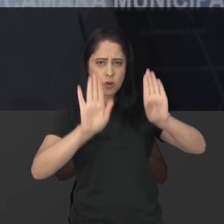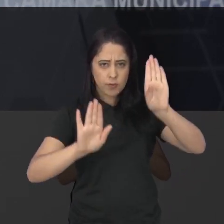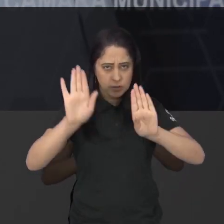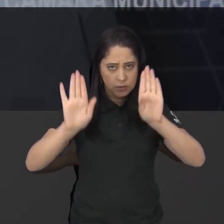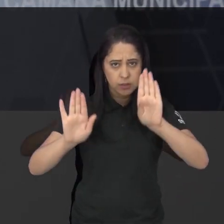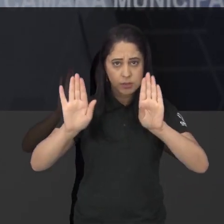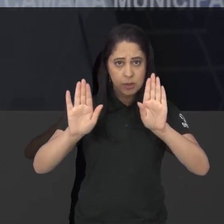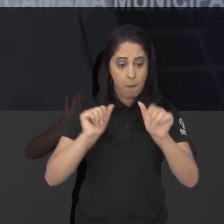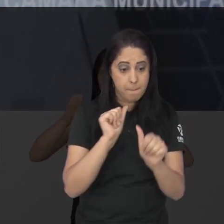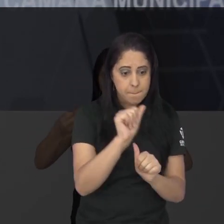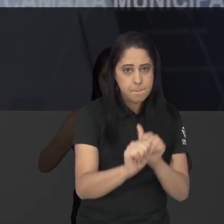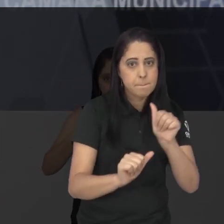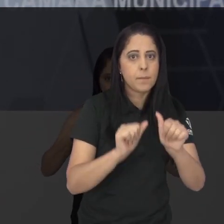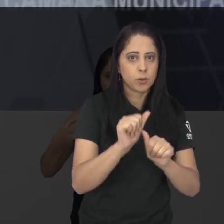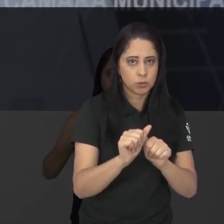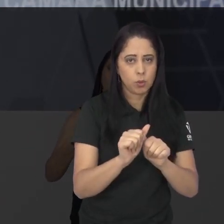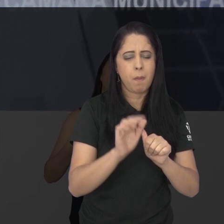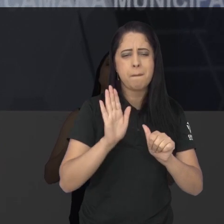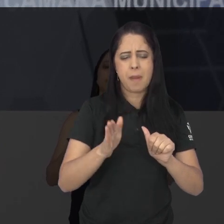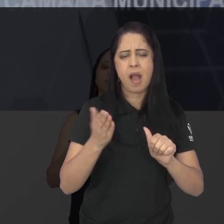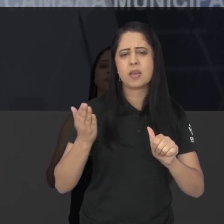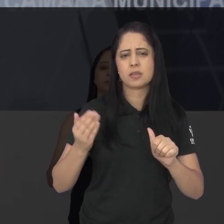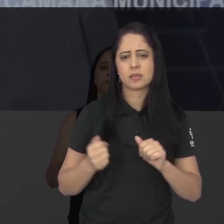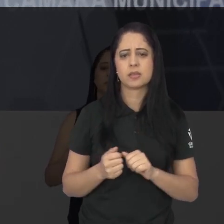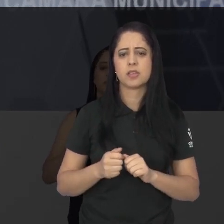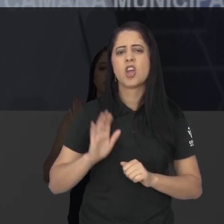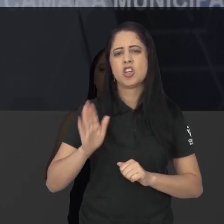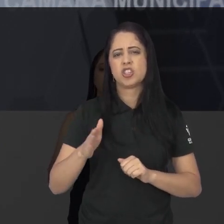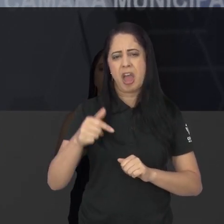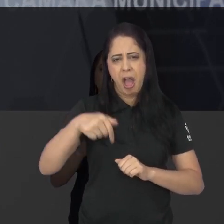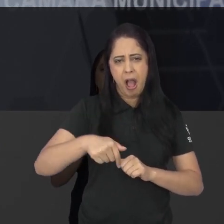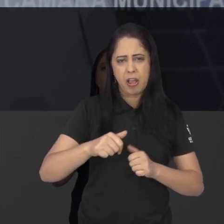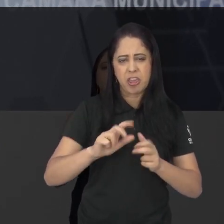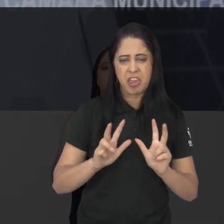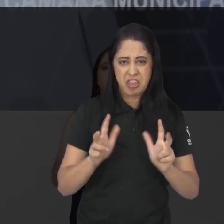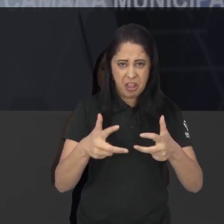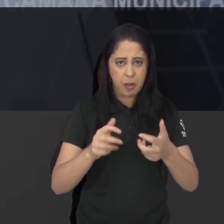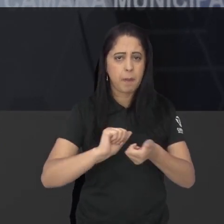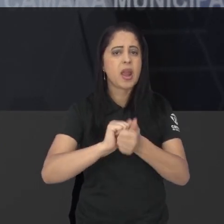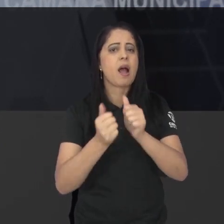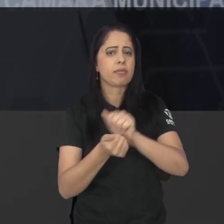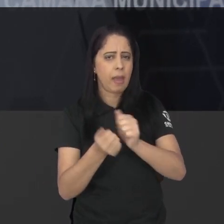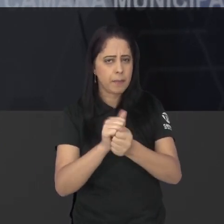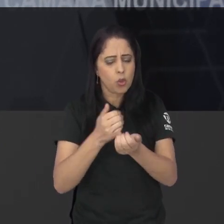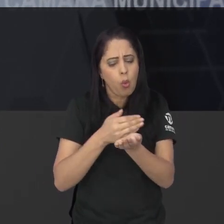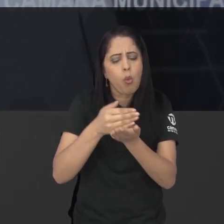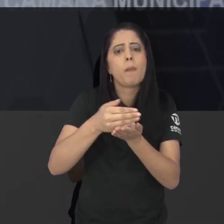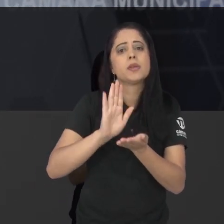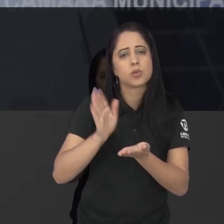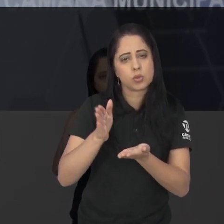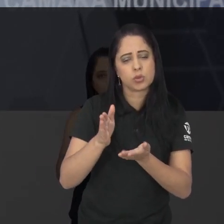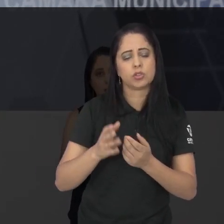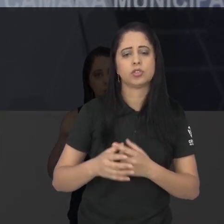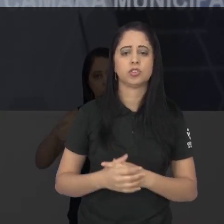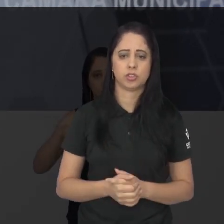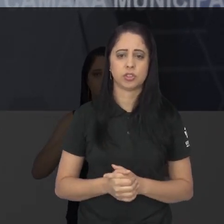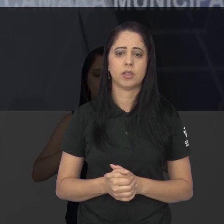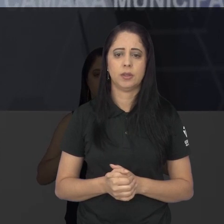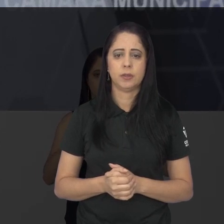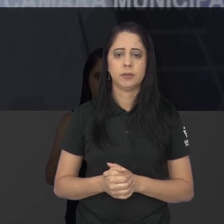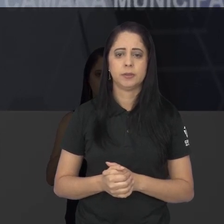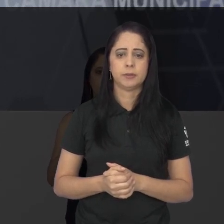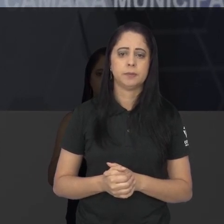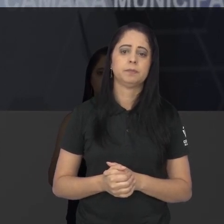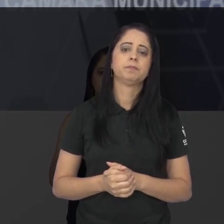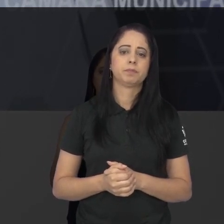está, inclusive, em fase de adaptação aqui na Câmara Municipal pelos